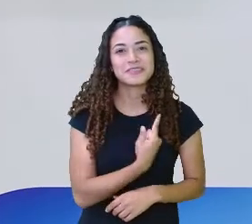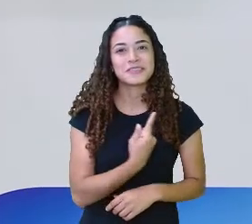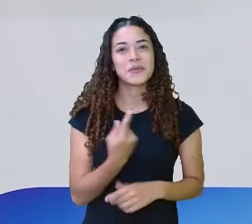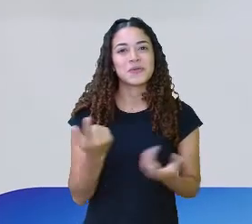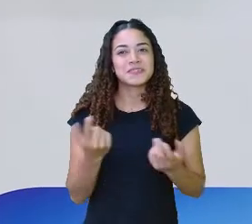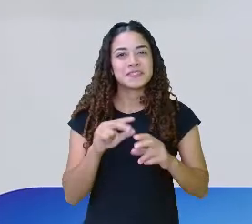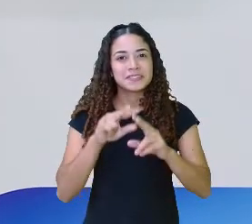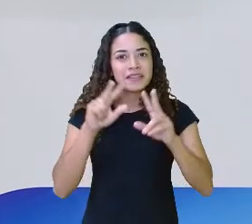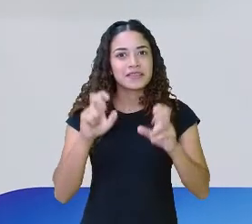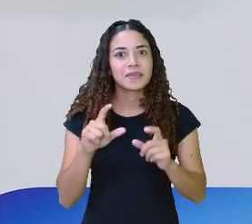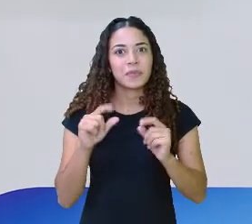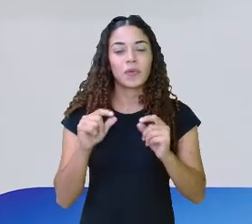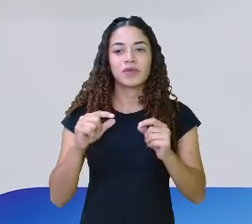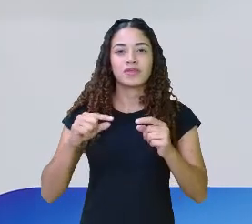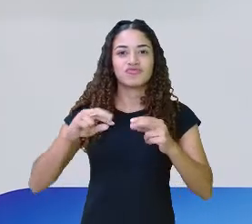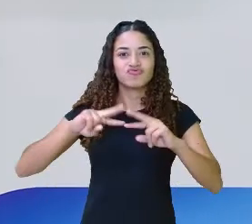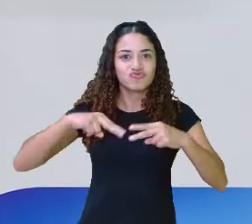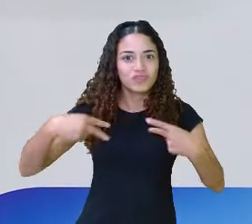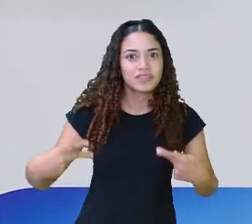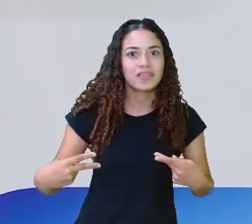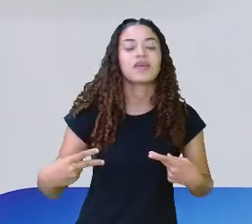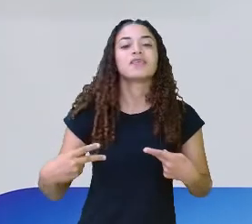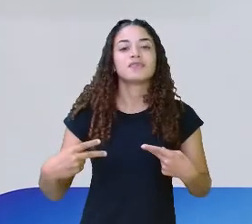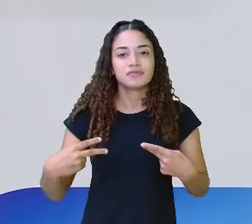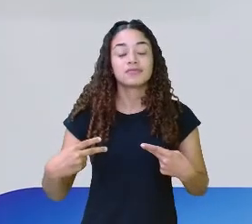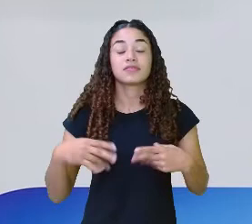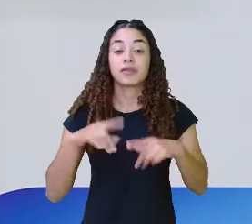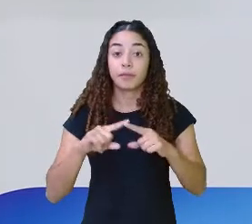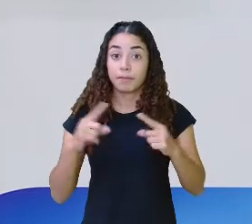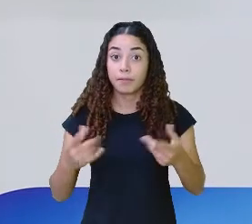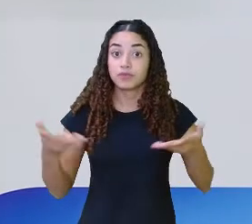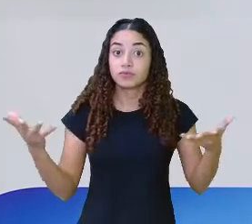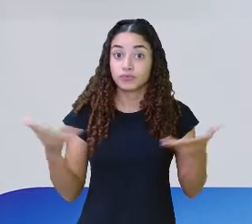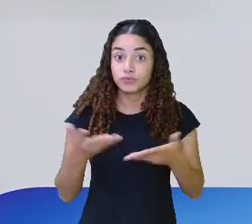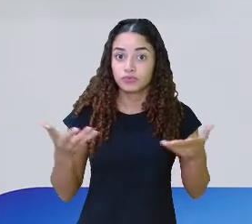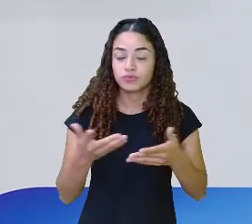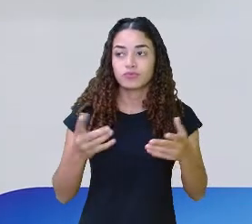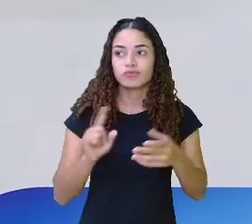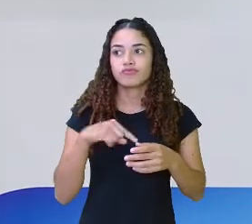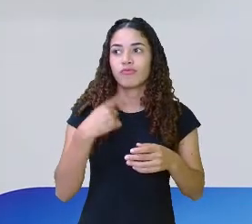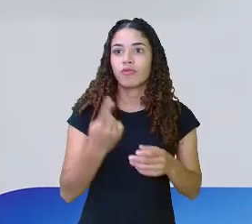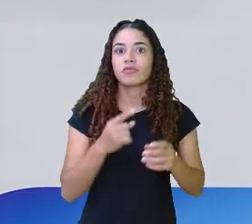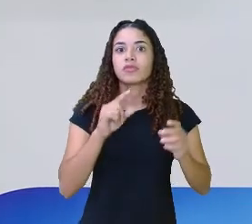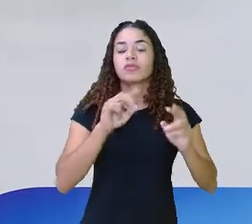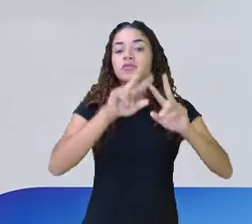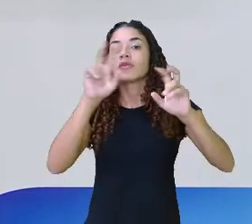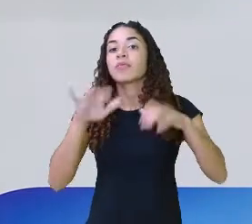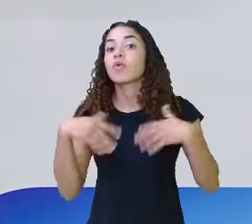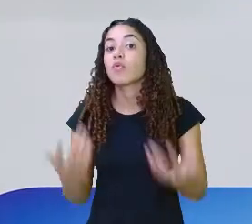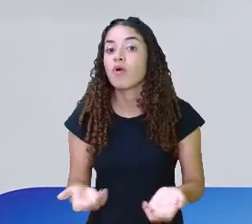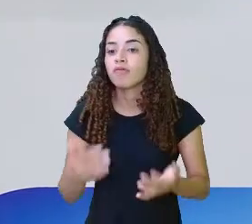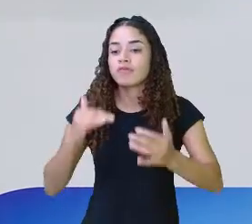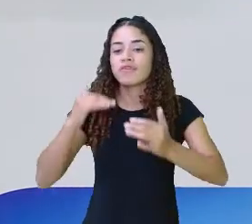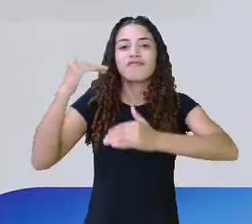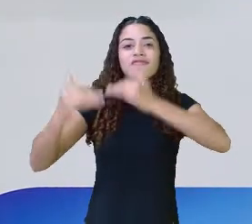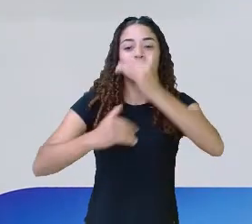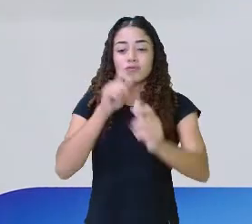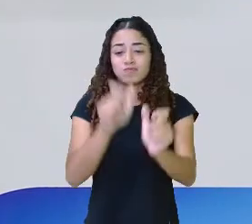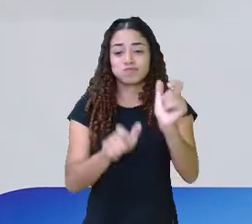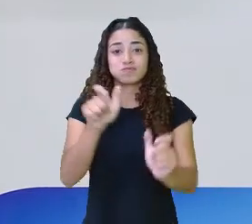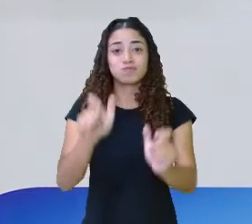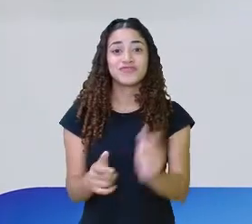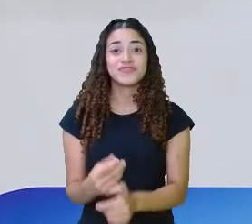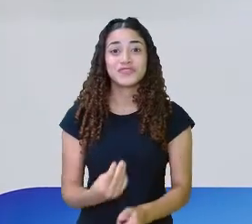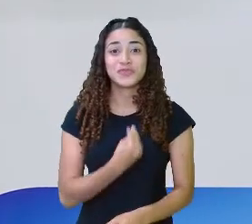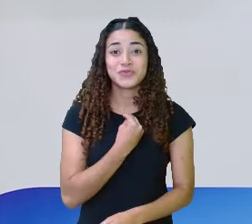um pouco da genética, mas hoje a gente já vai começando a andar para outro lado aí, que é evolução dos seres